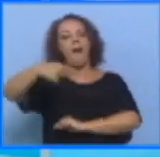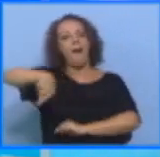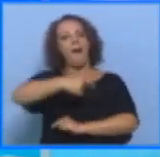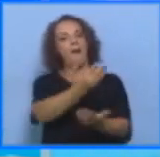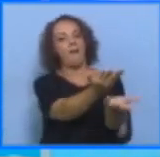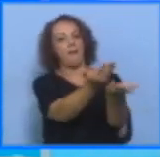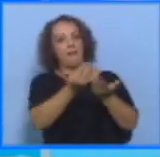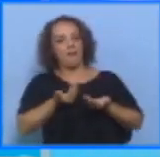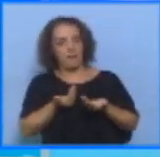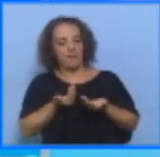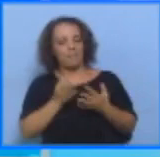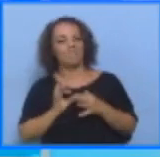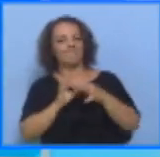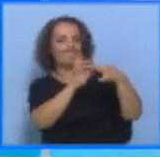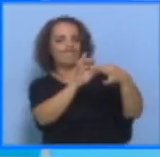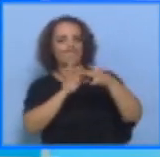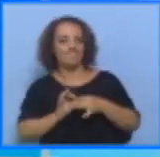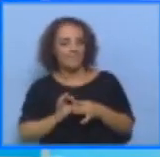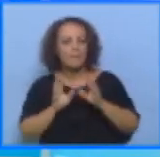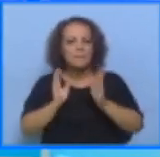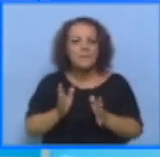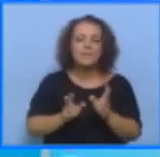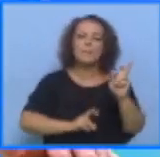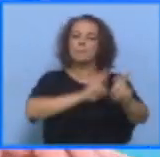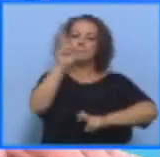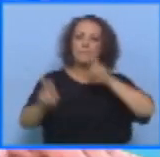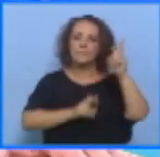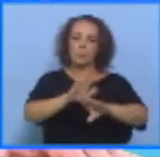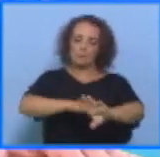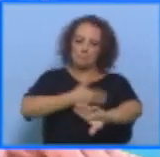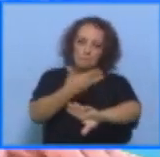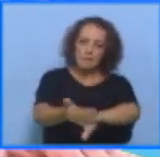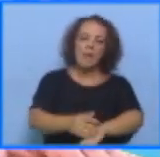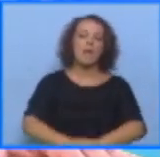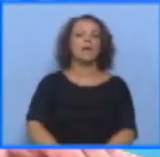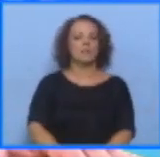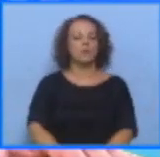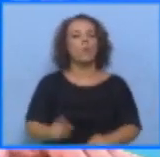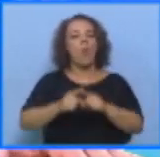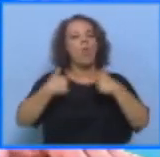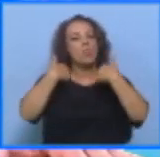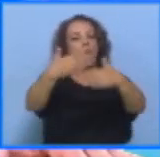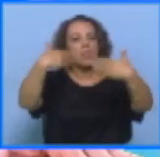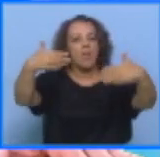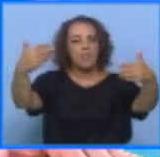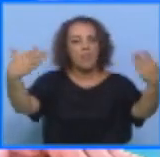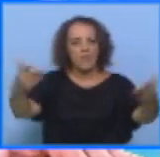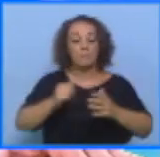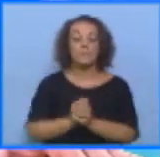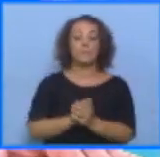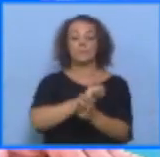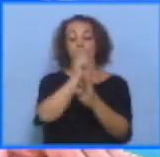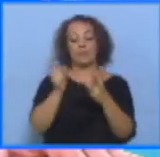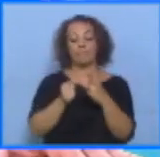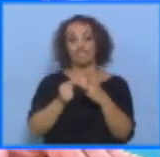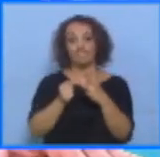não é? Mas, portanto, mais missão, mais envio. Não é? E um terceiro aspecto que